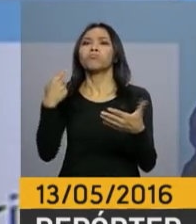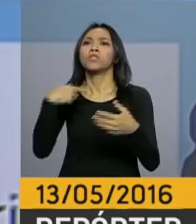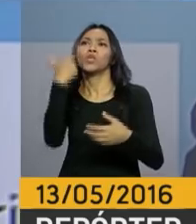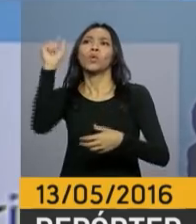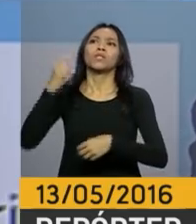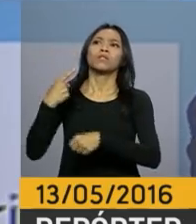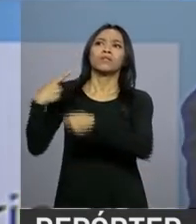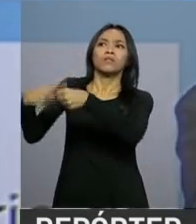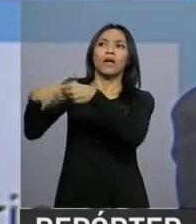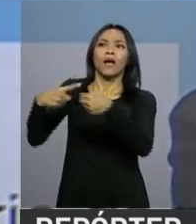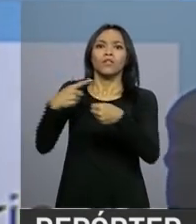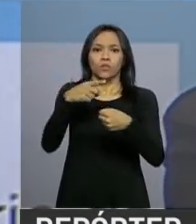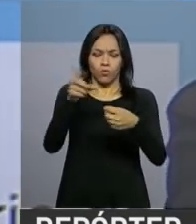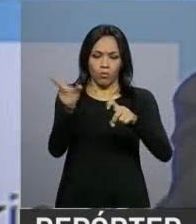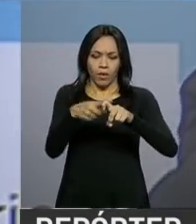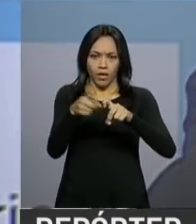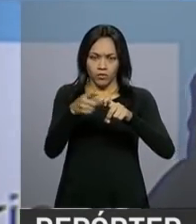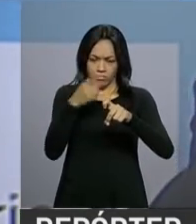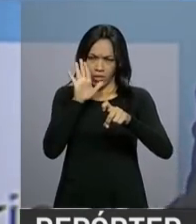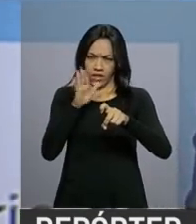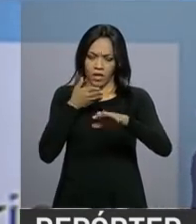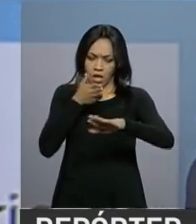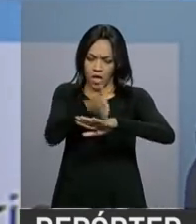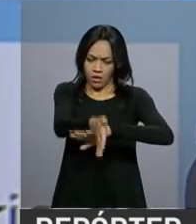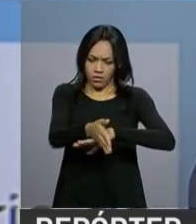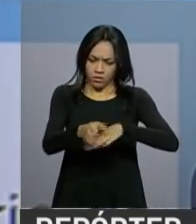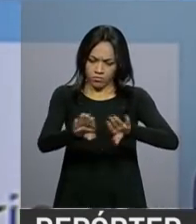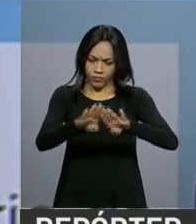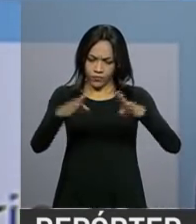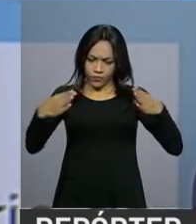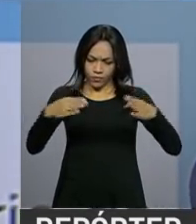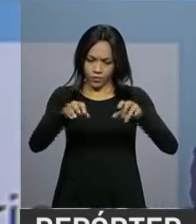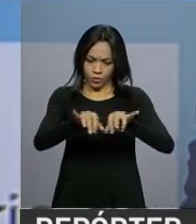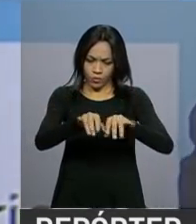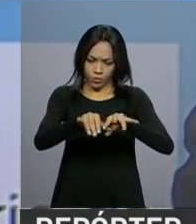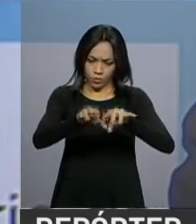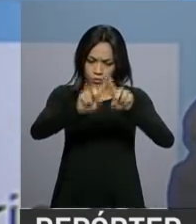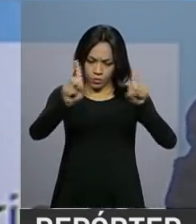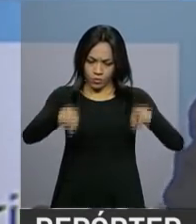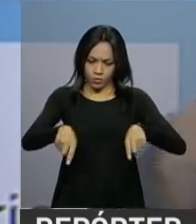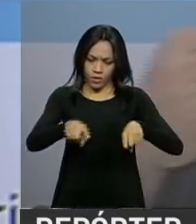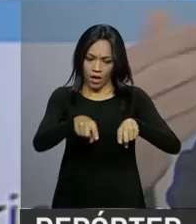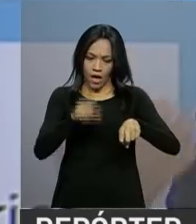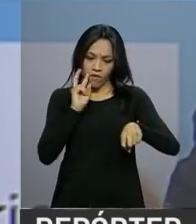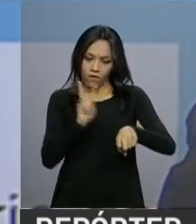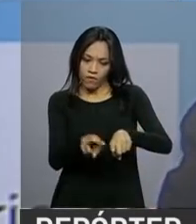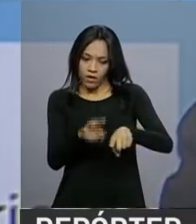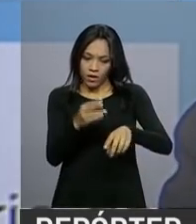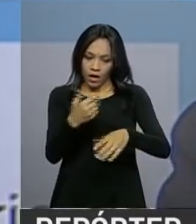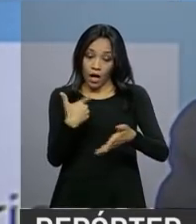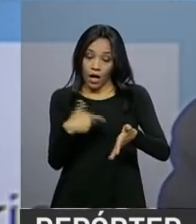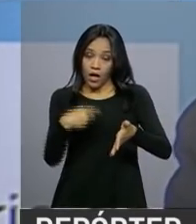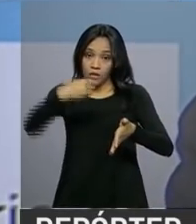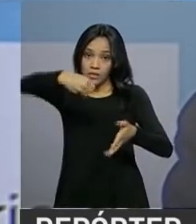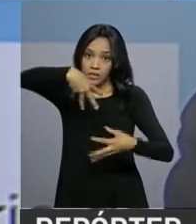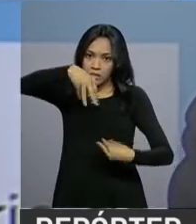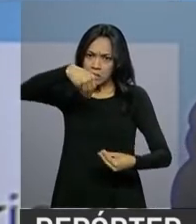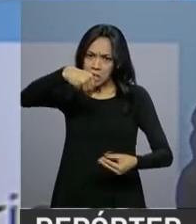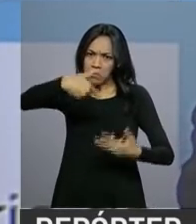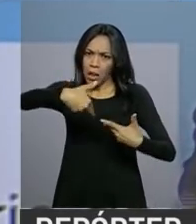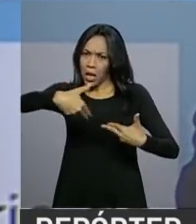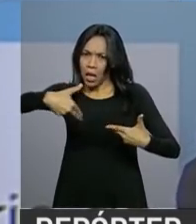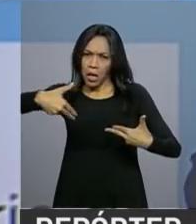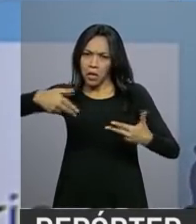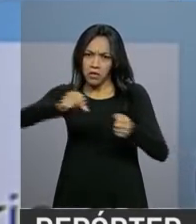estiver o médico vai poder entrar lá e ver toda a ficha dela todos os exames o né então com isso